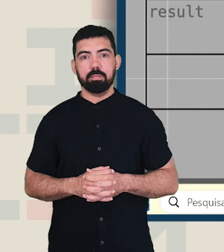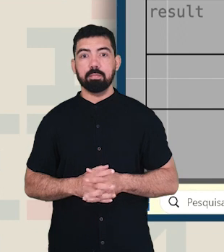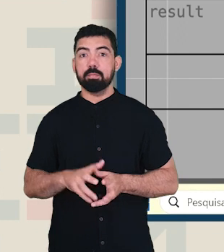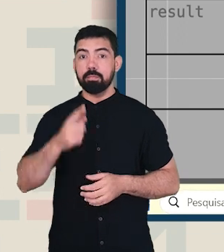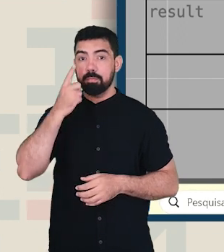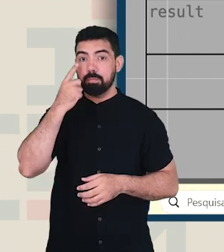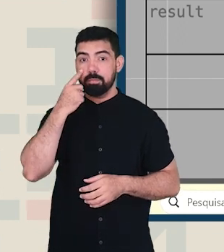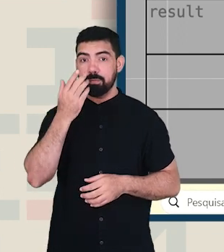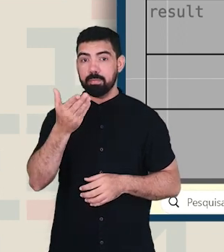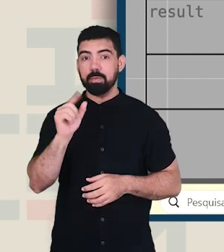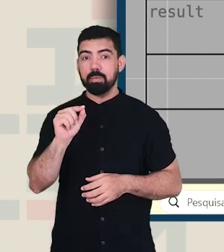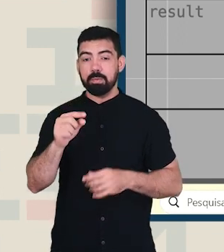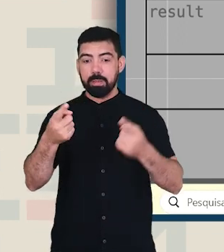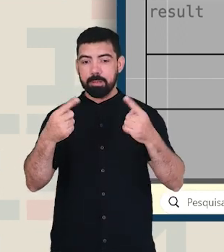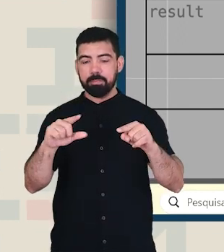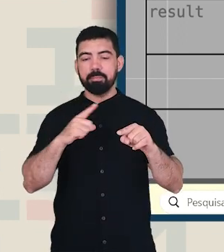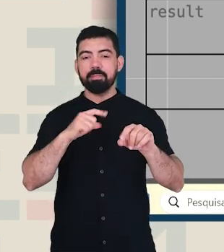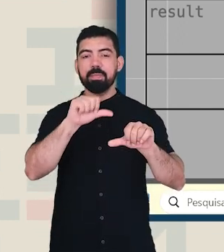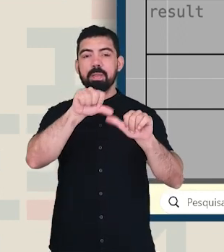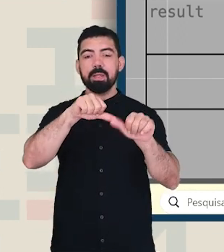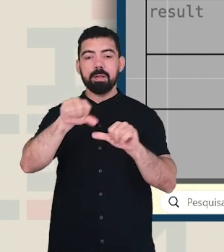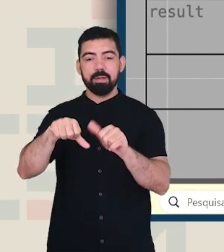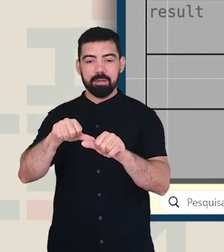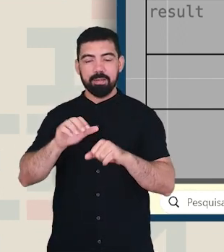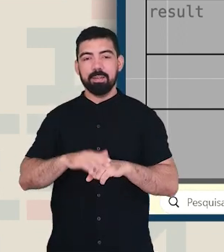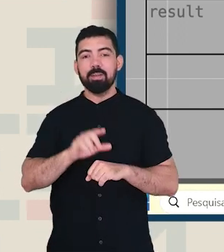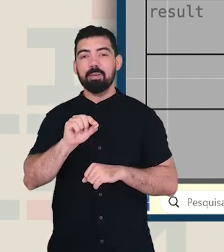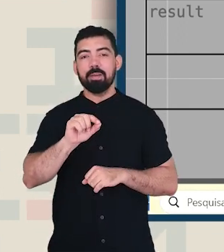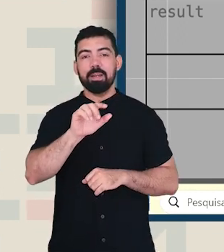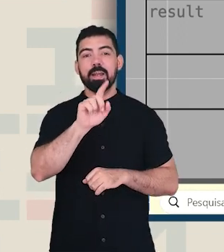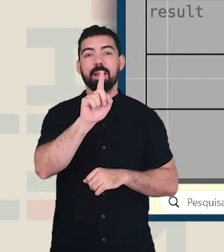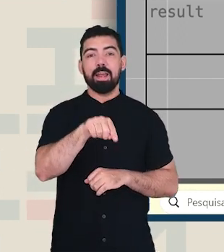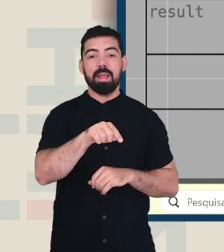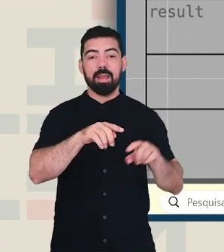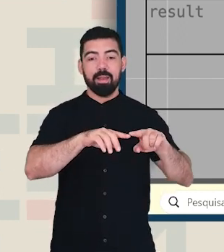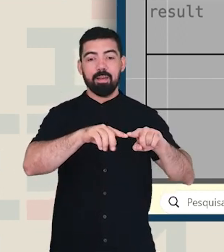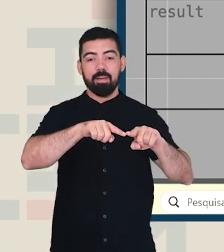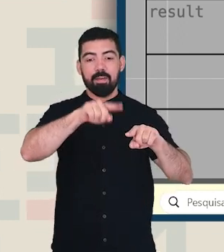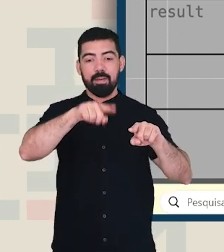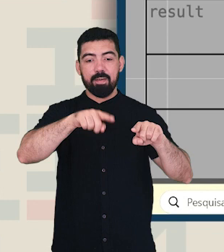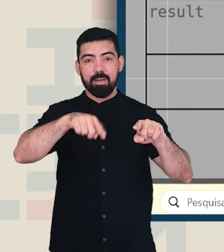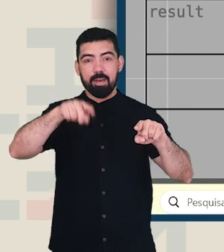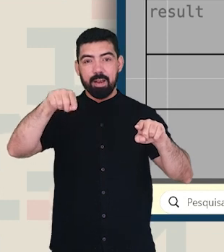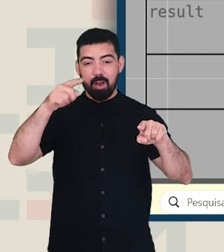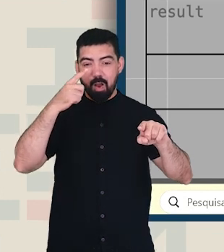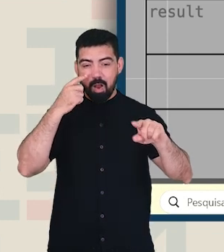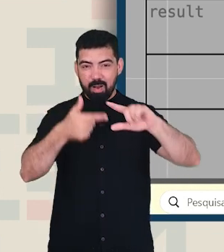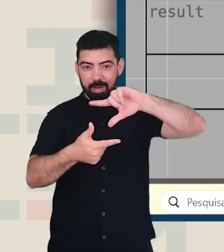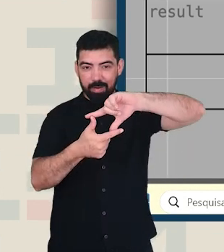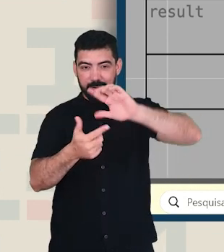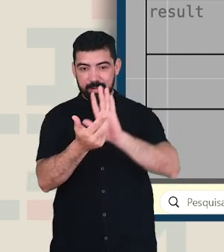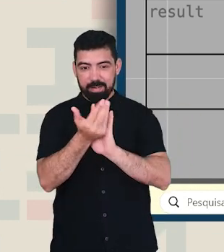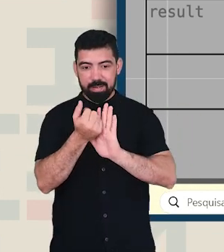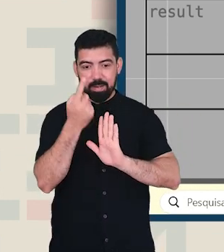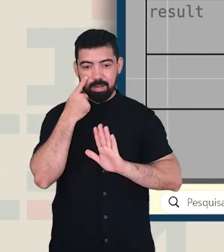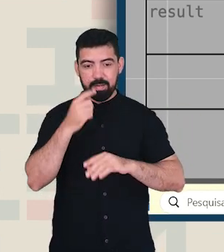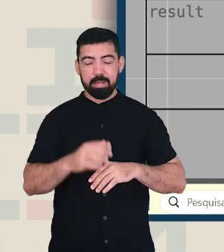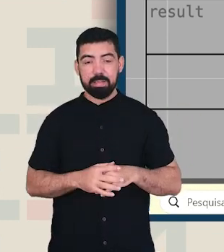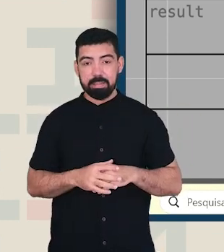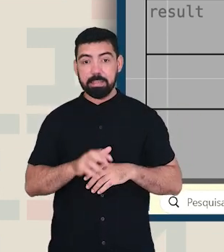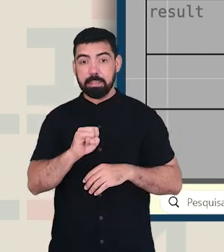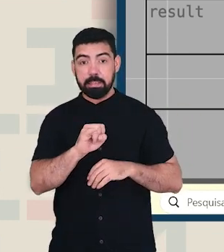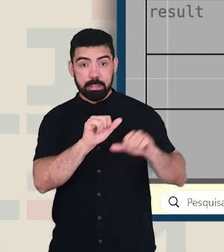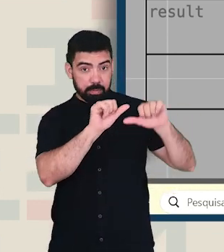Veja aqui embaixo como se modifica a forma da onda, assim que eu vou dando o índice